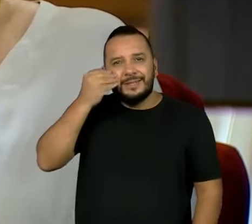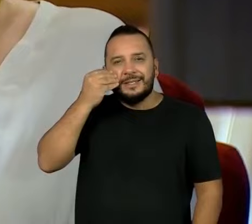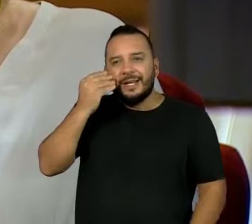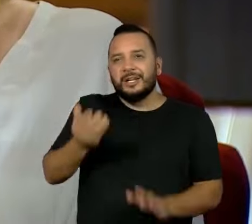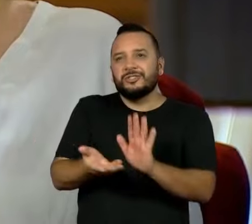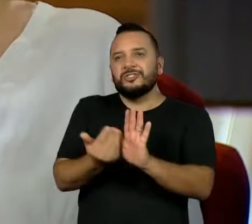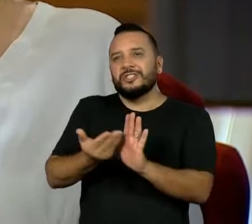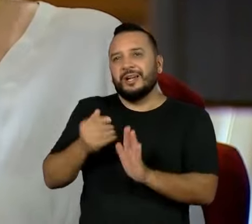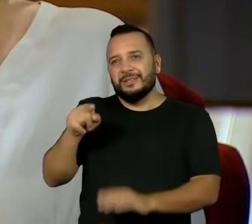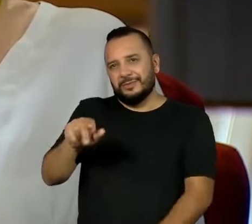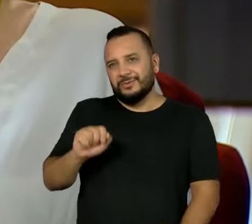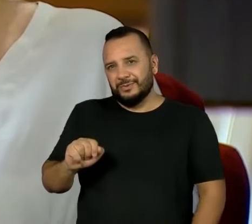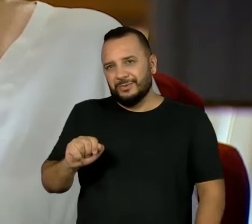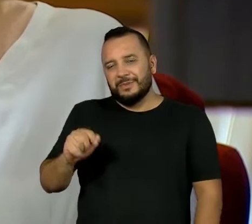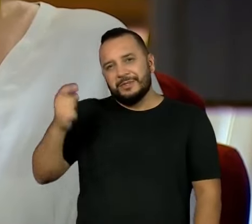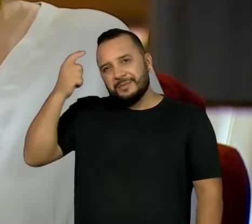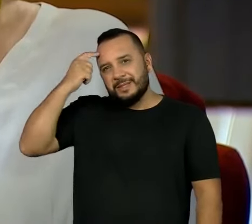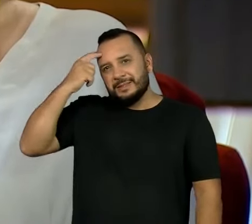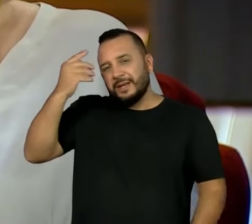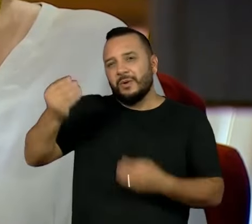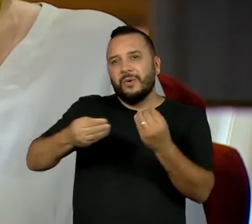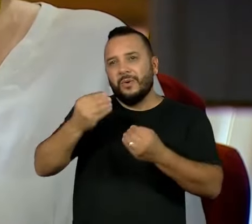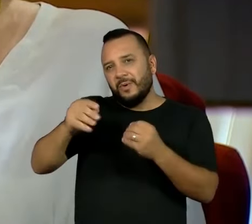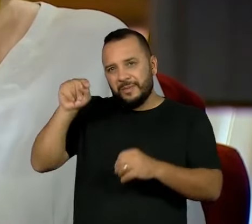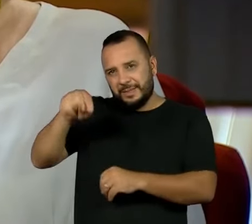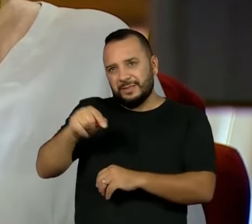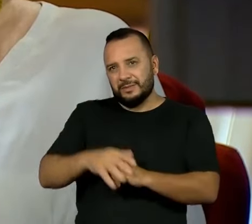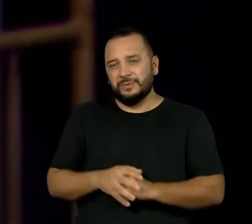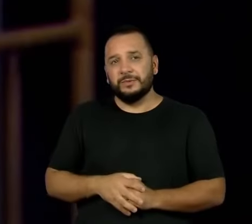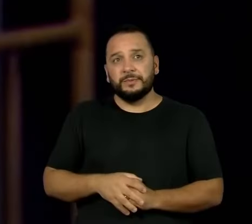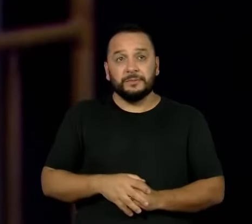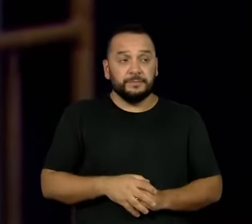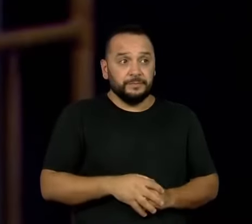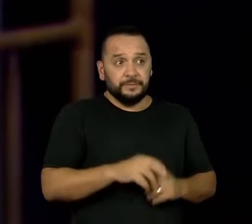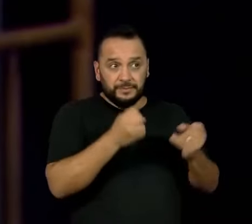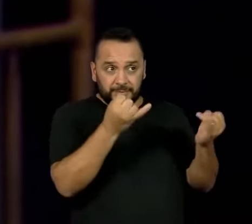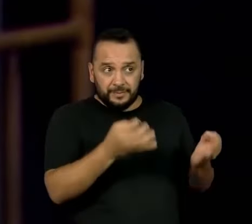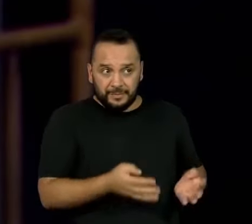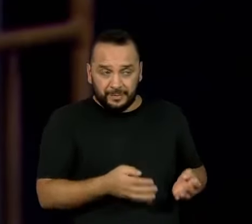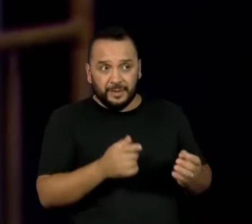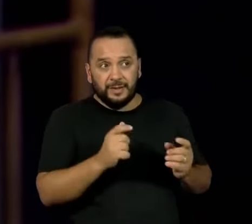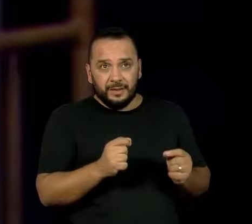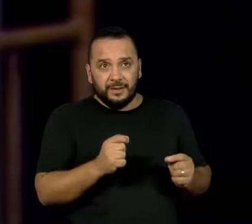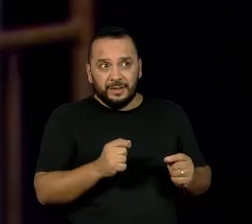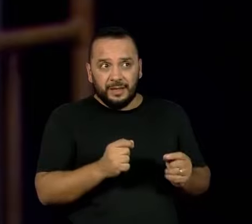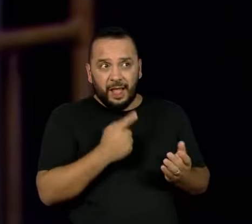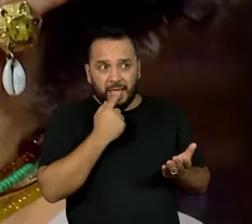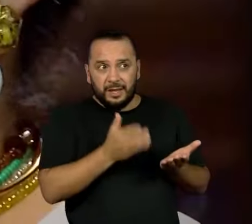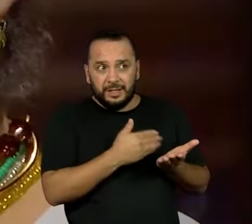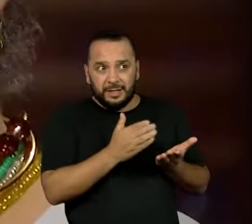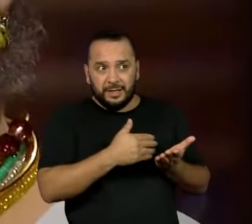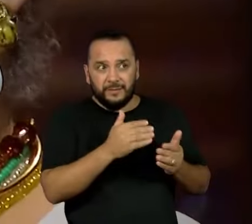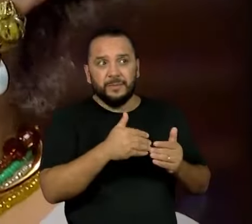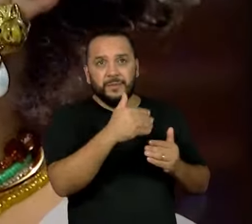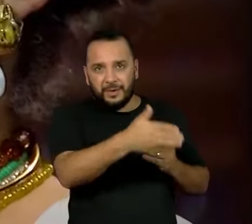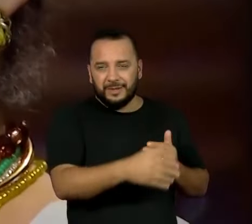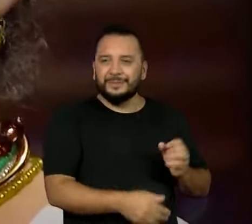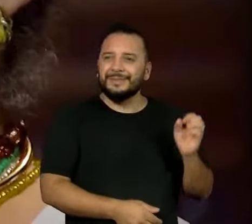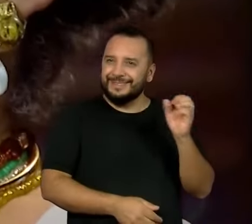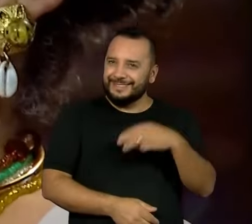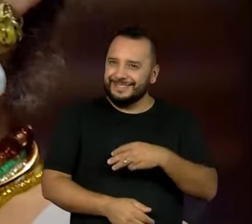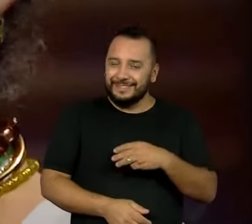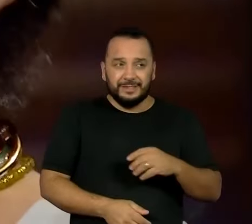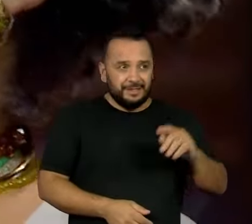isso e não de de pensar como é que seria o mundo nós estamos aí falando de ex próximo livro sim AF